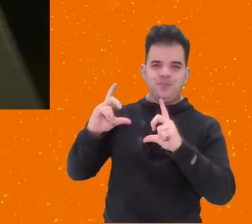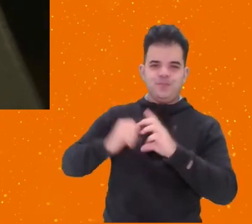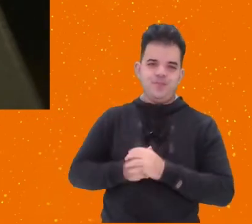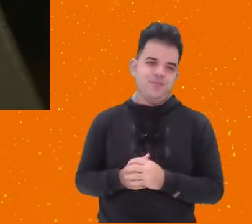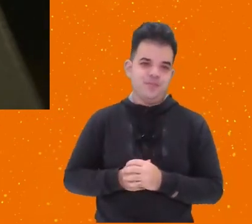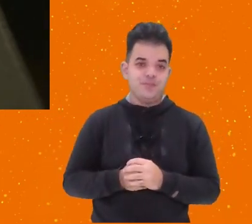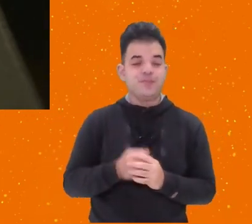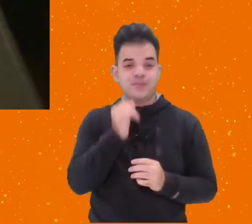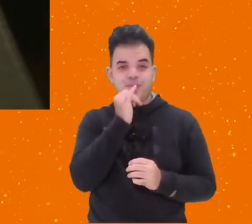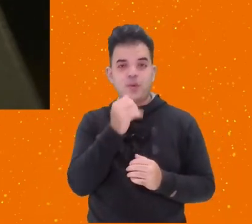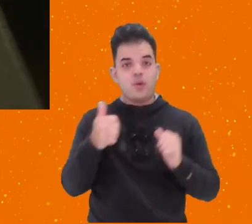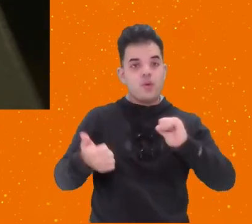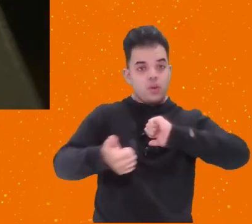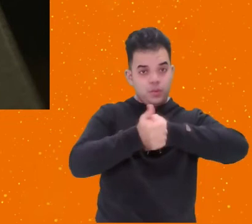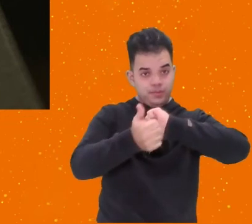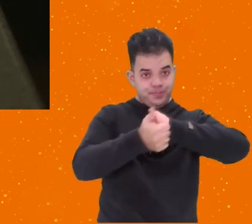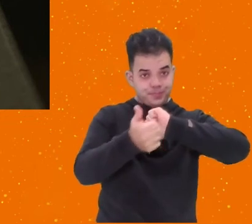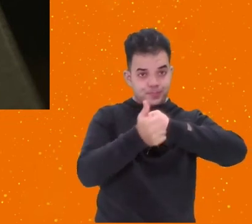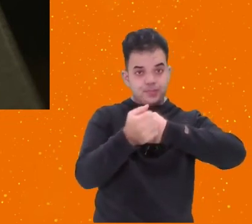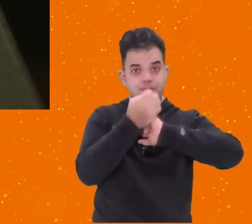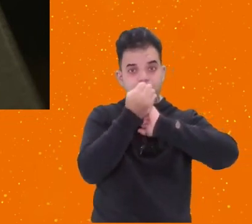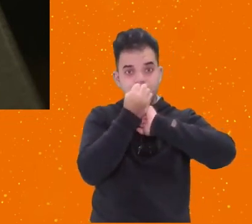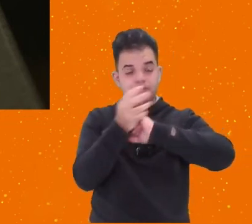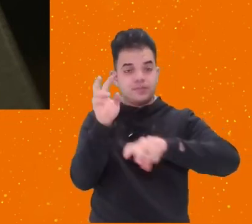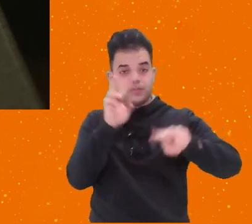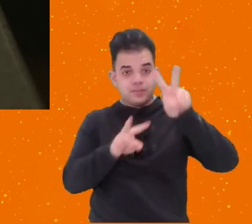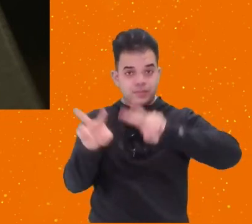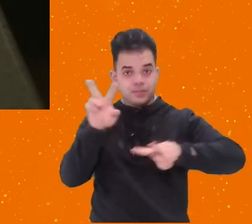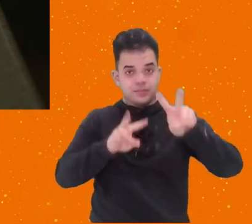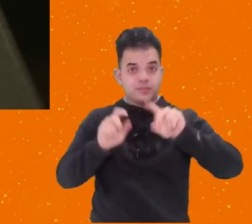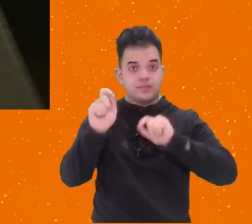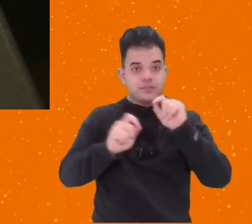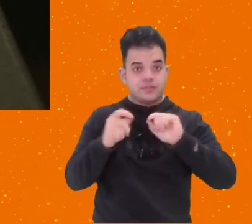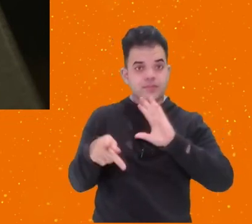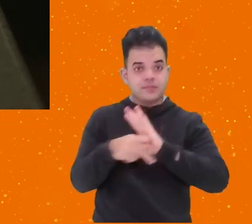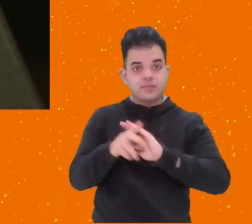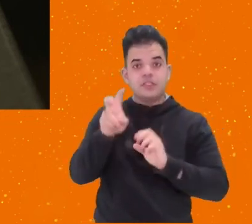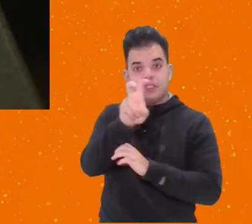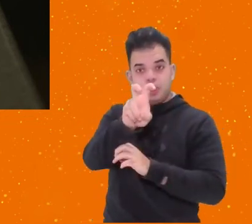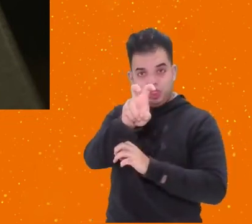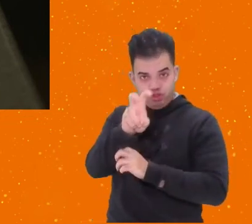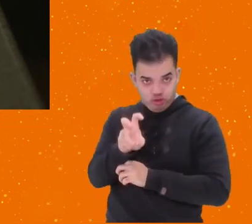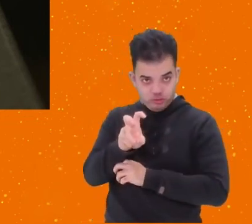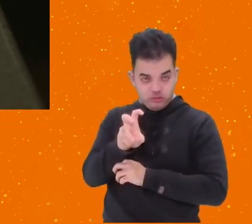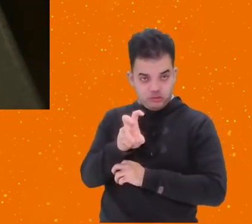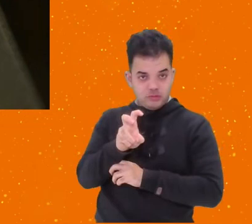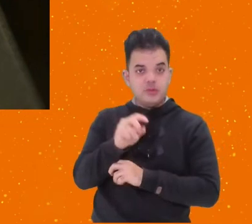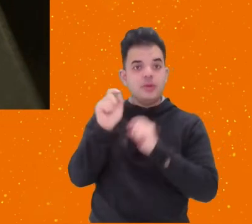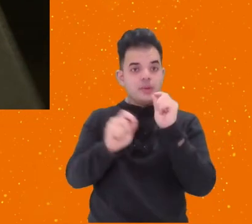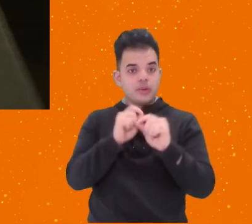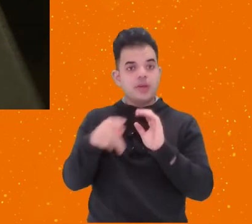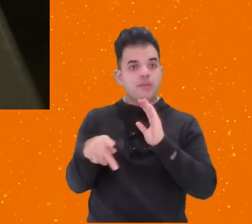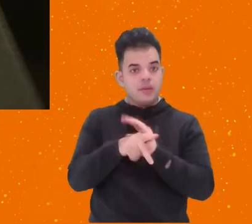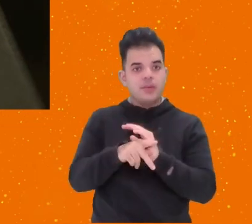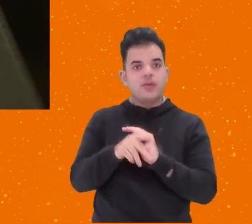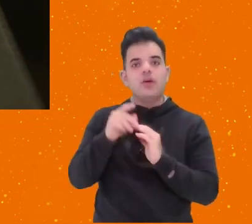aí de conexão tiver boa, mas aí olha só aqui isso, essa lente X aqui, se não me engano, é até uma Ultra Prime da